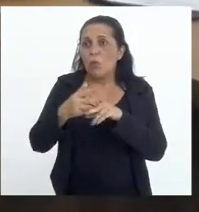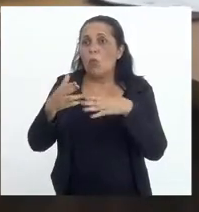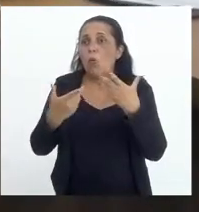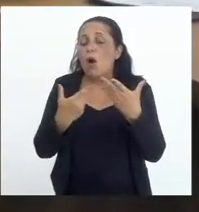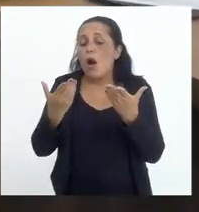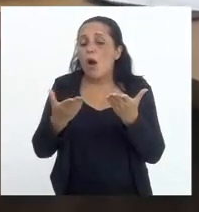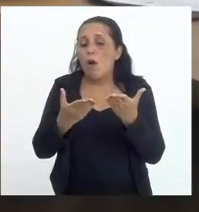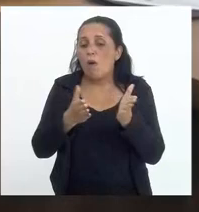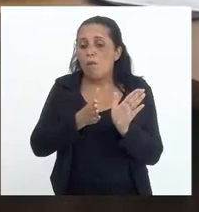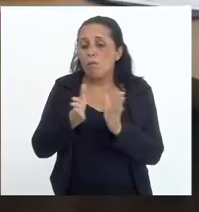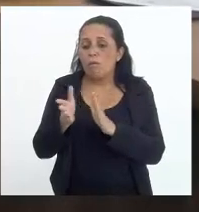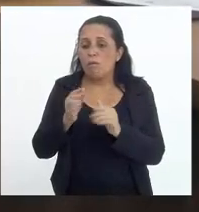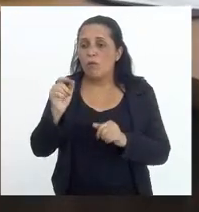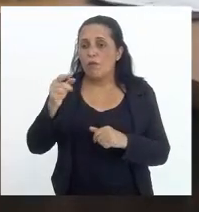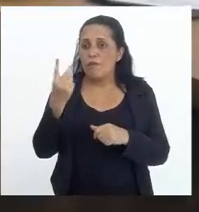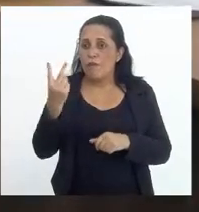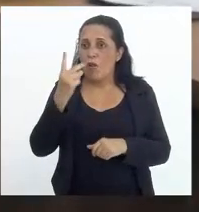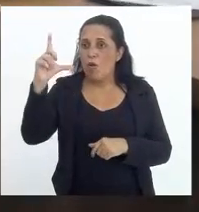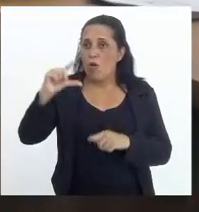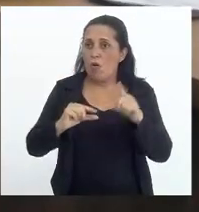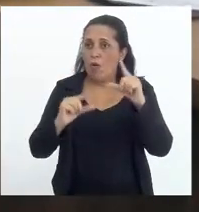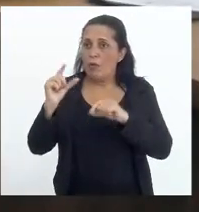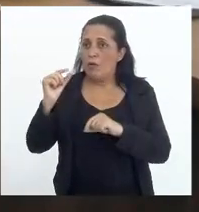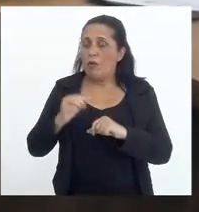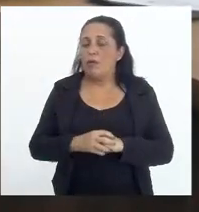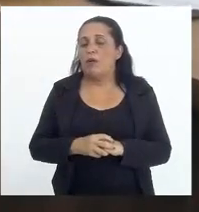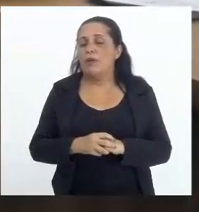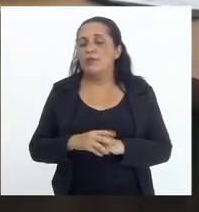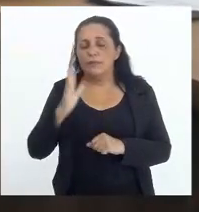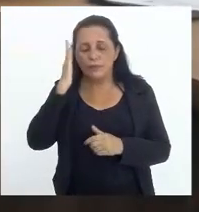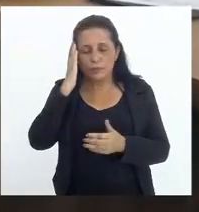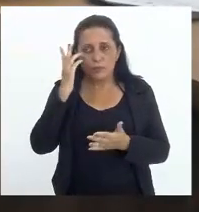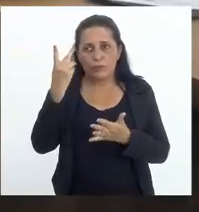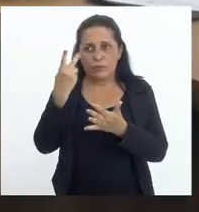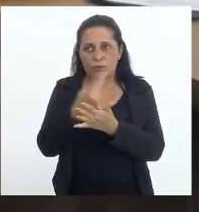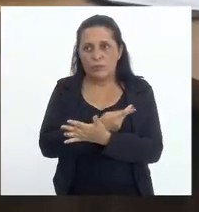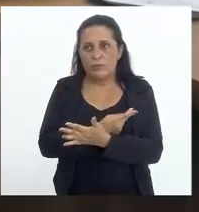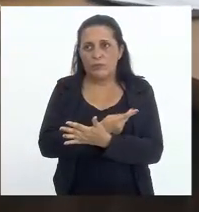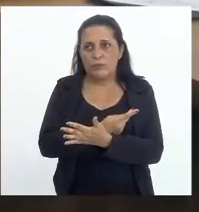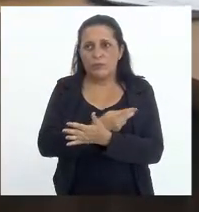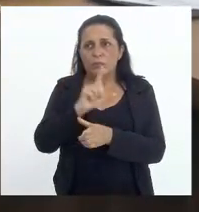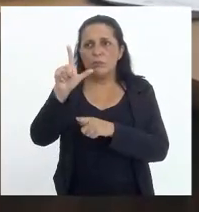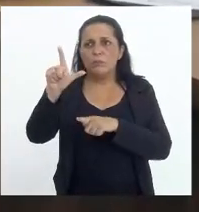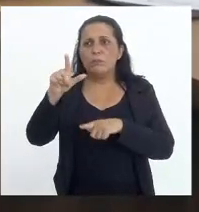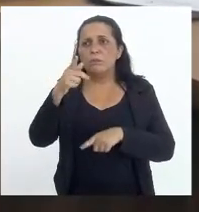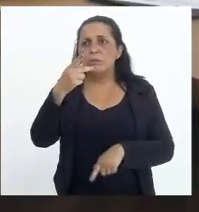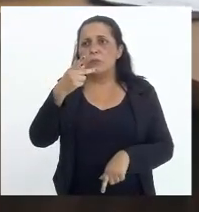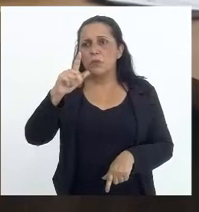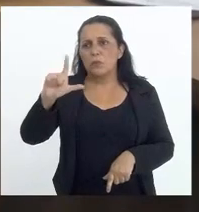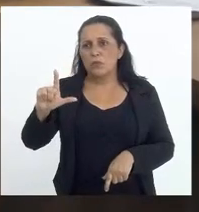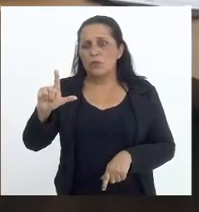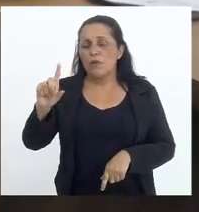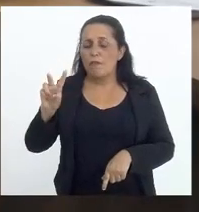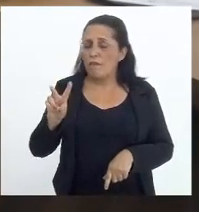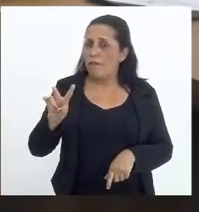redução. Por via de consequência, o projeto está adiado para as calendas gregas.